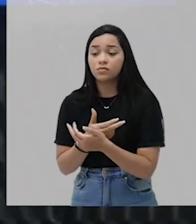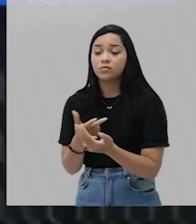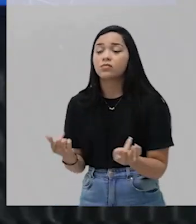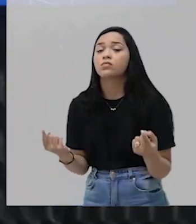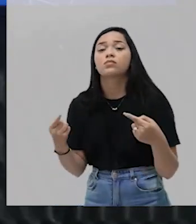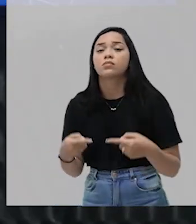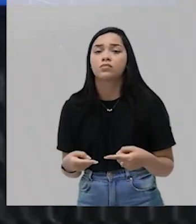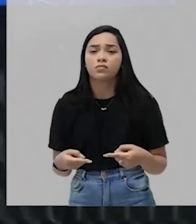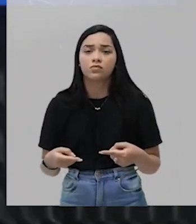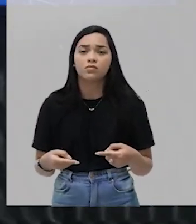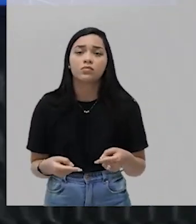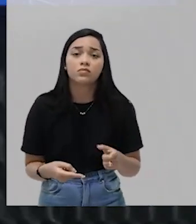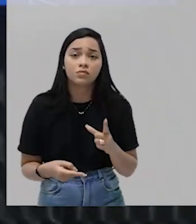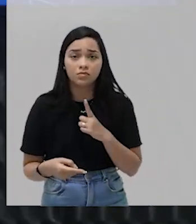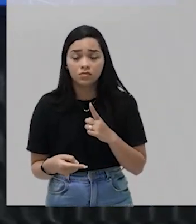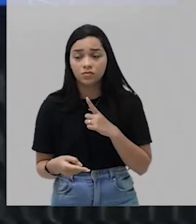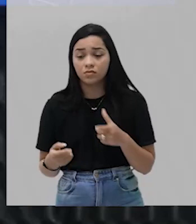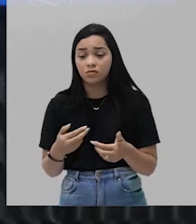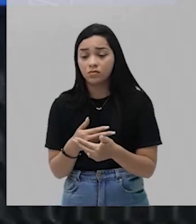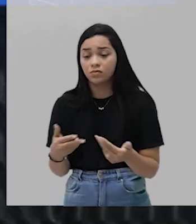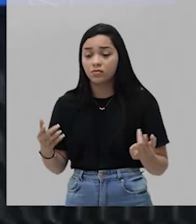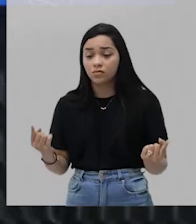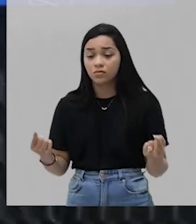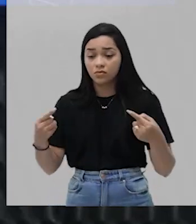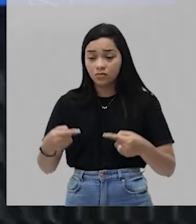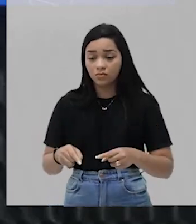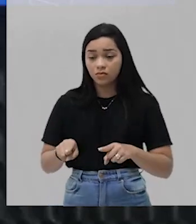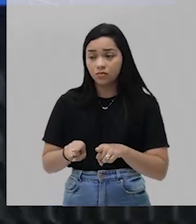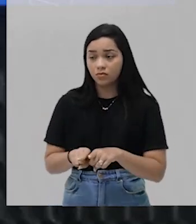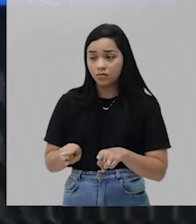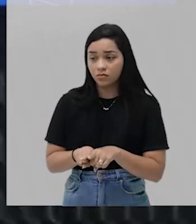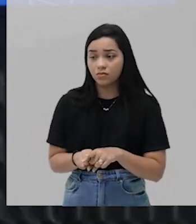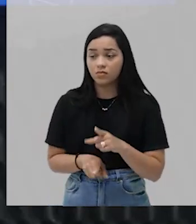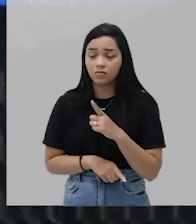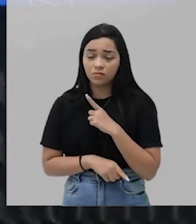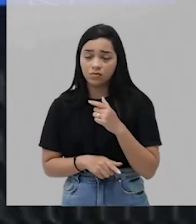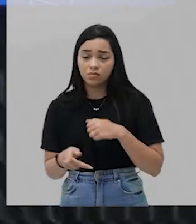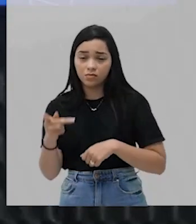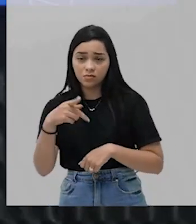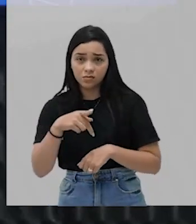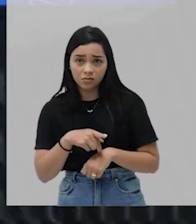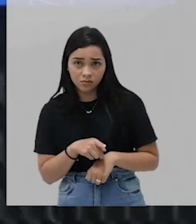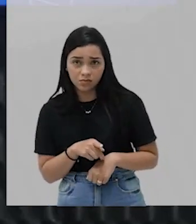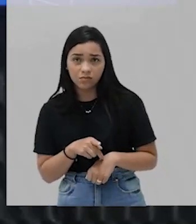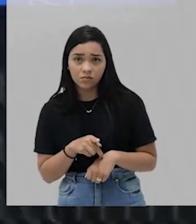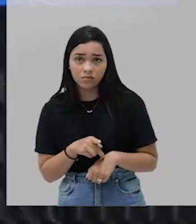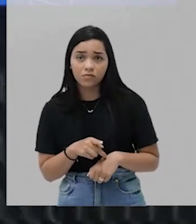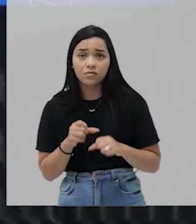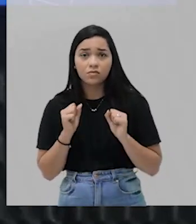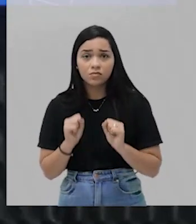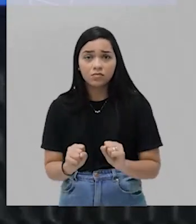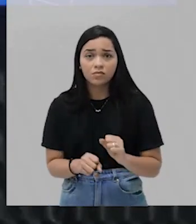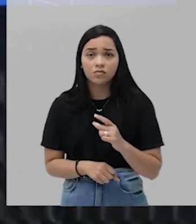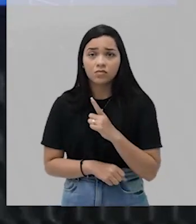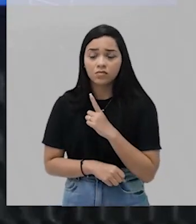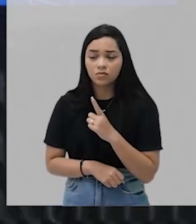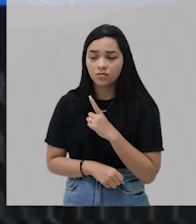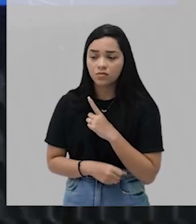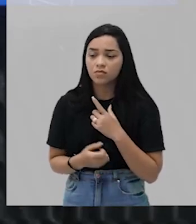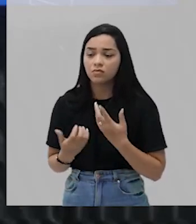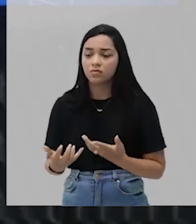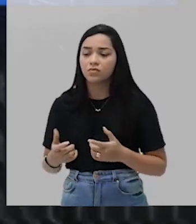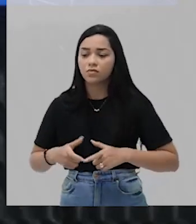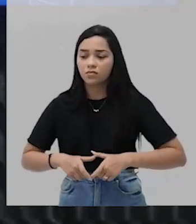desafios. Existem muitos desafios nesse país para que se possa buscar